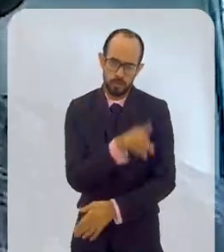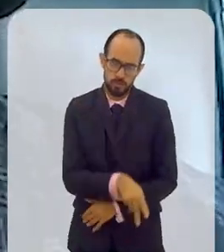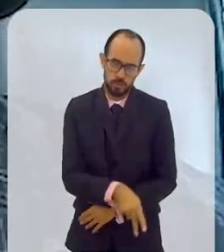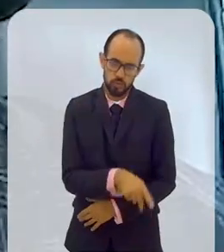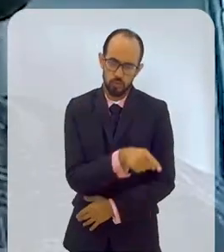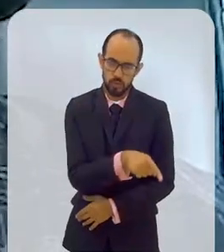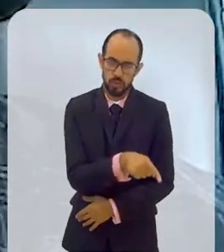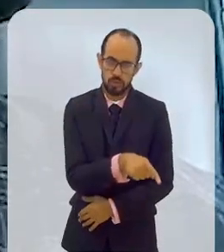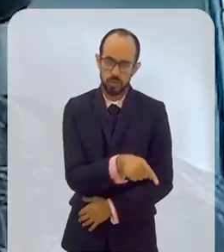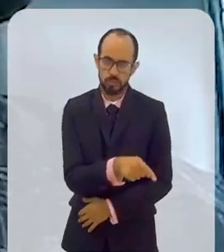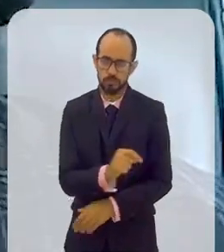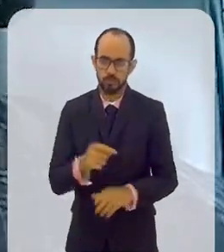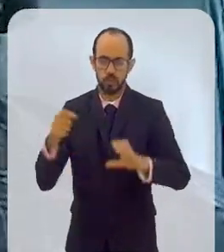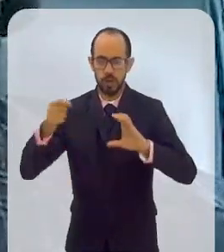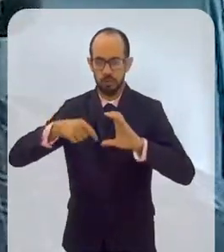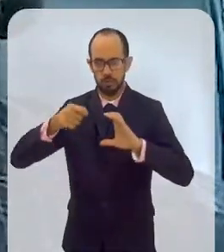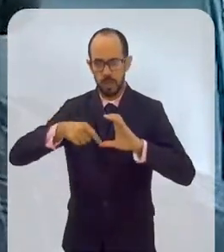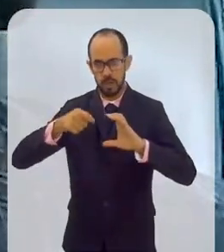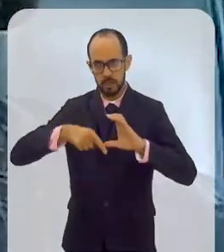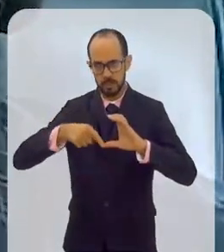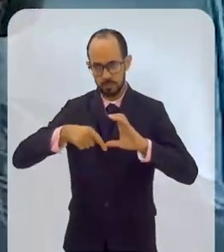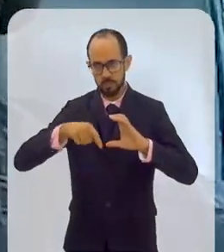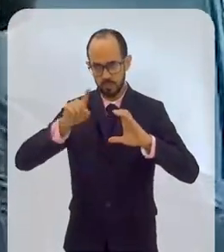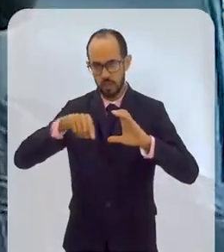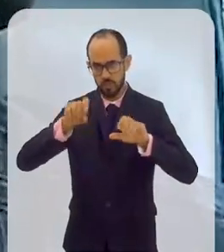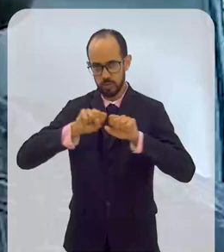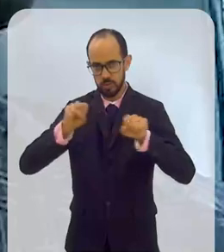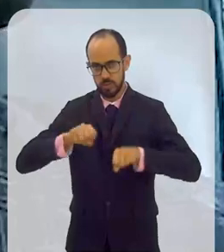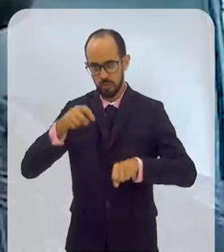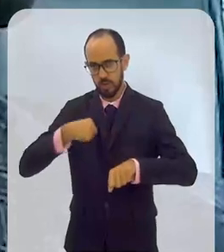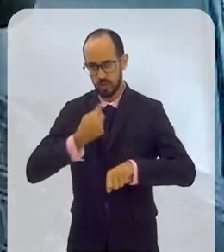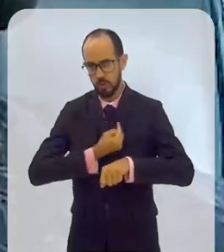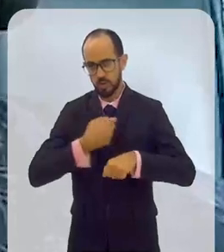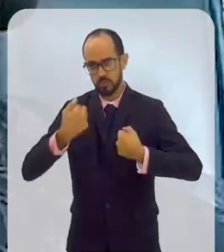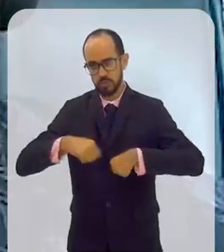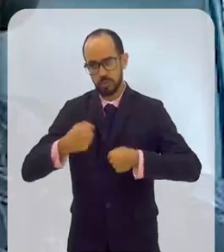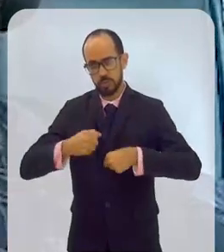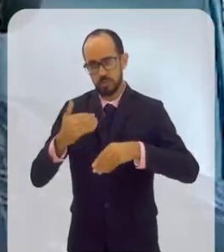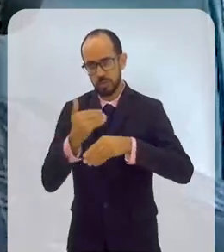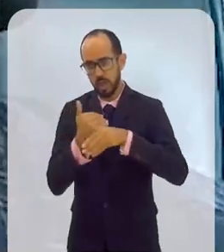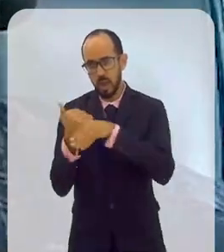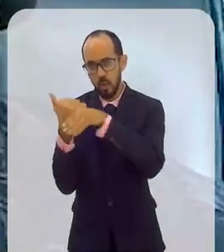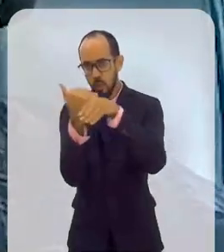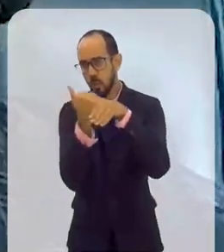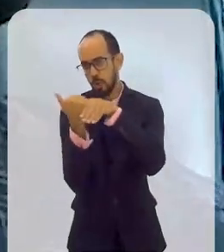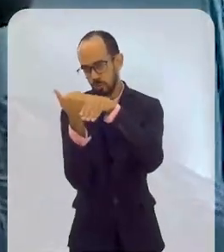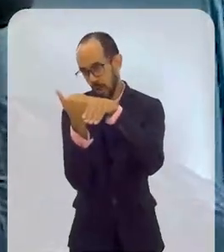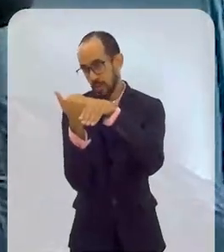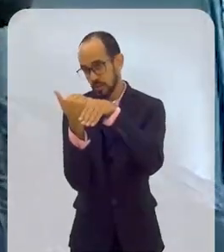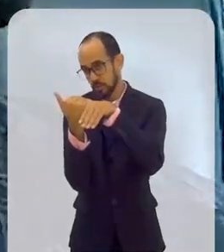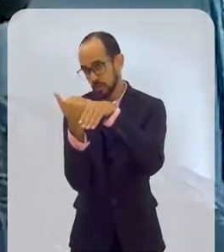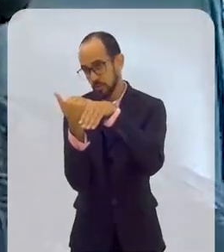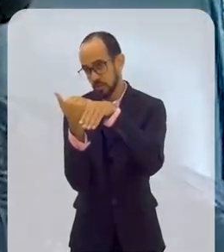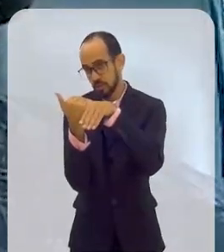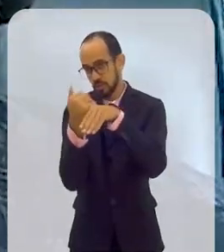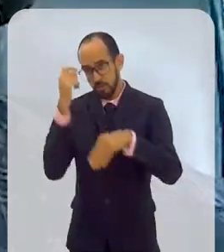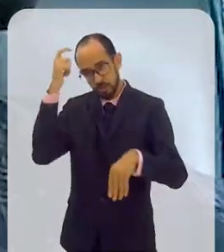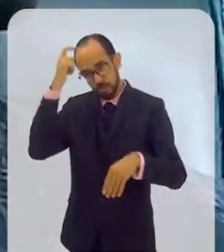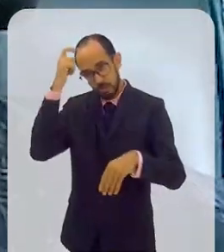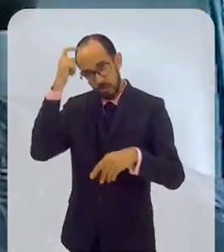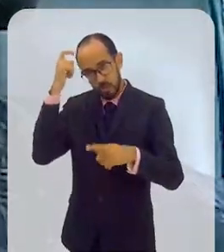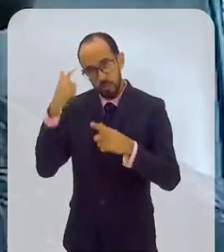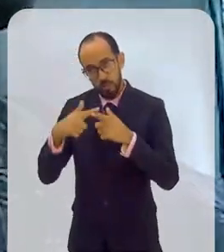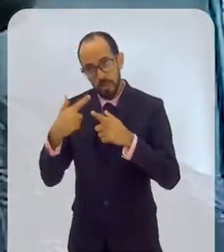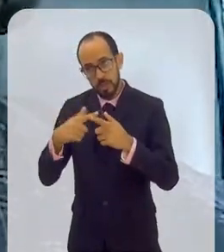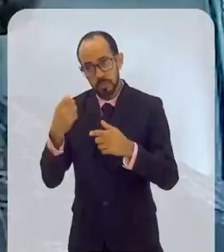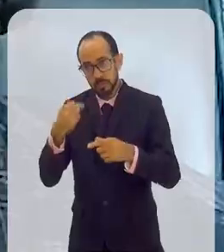das pessoas. O capitalismo em si, que é o sistema onde a gente vive, ele precisa de igualdade, por incrível que pareça. Porque